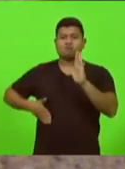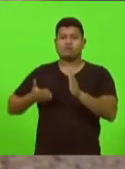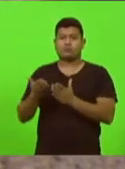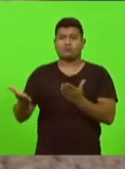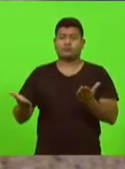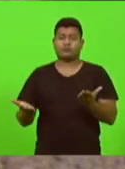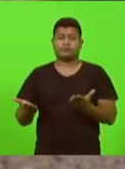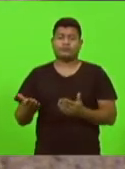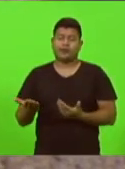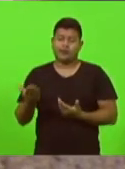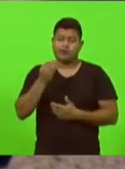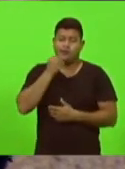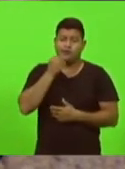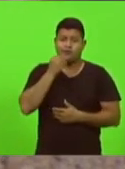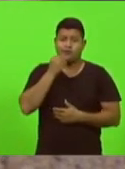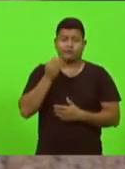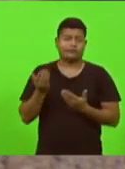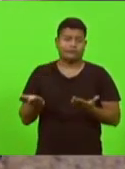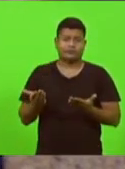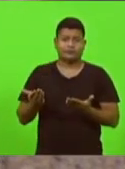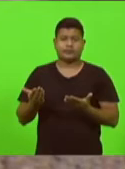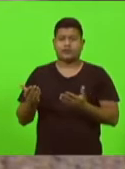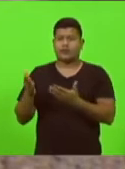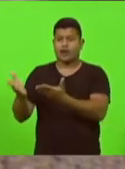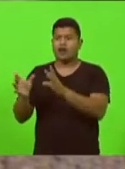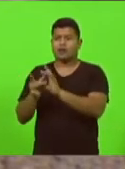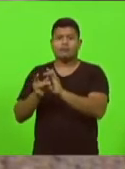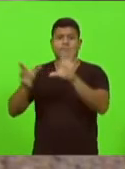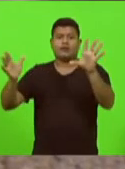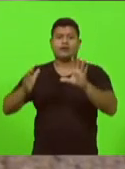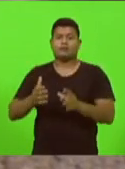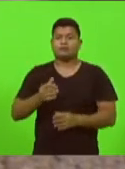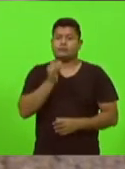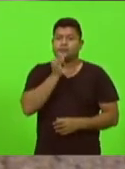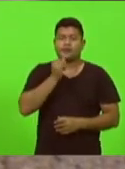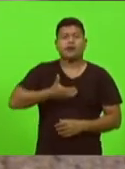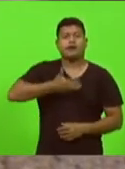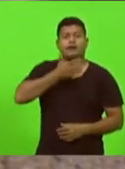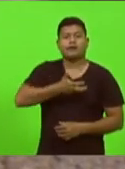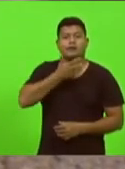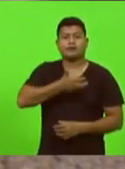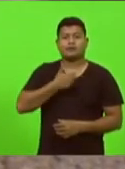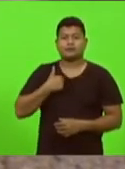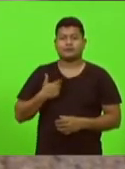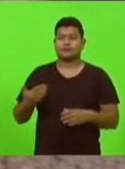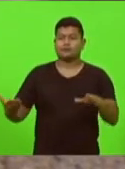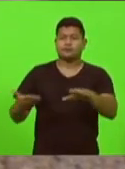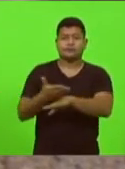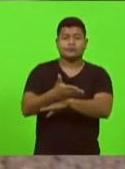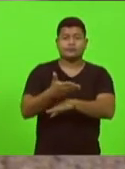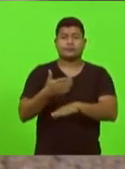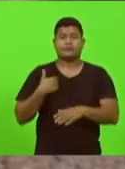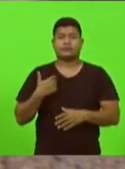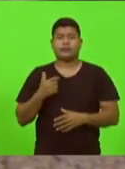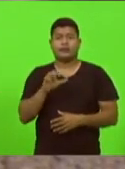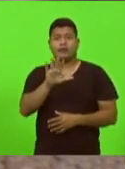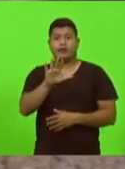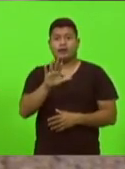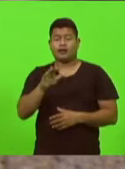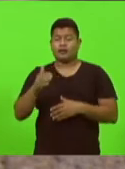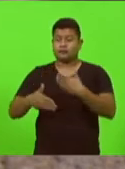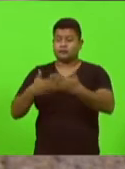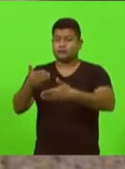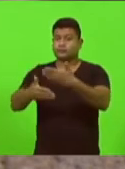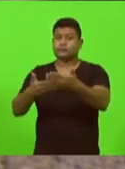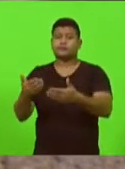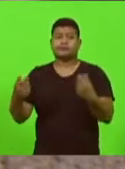Natal, elas distorcem esse objetivo primário. Se nós recuperarmos nesse processo, ótimo, mas isso é consequência. Mas